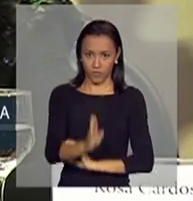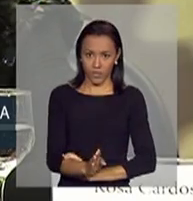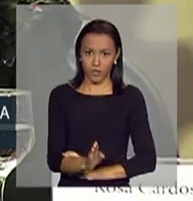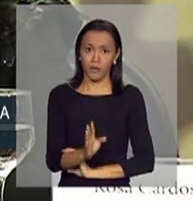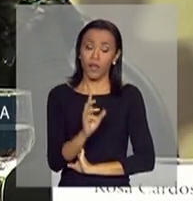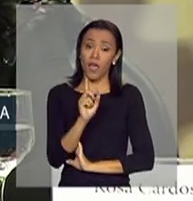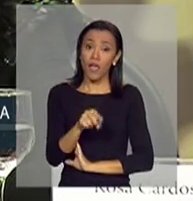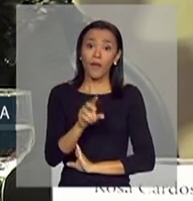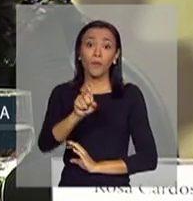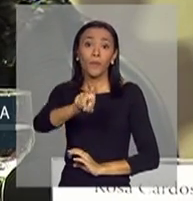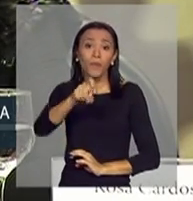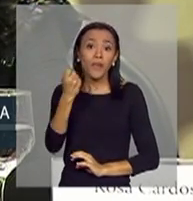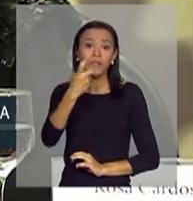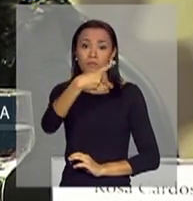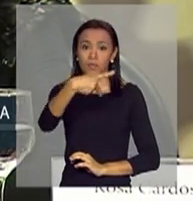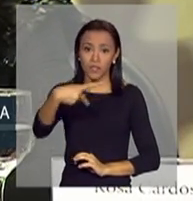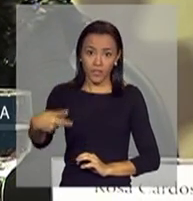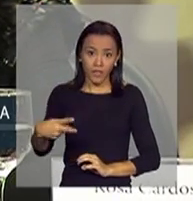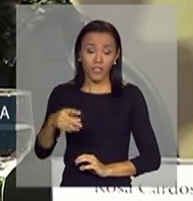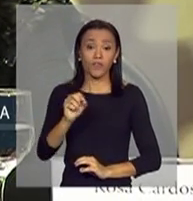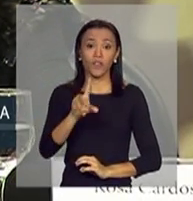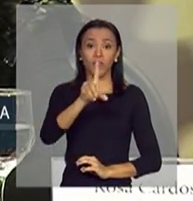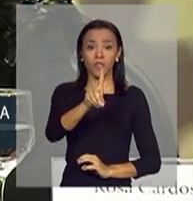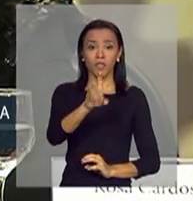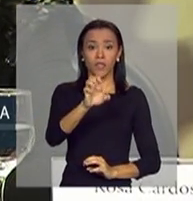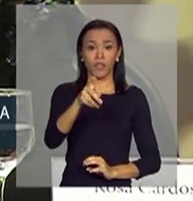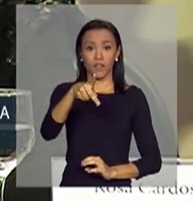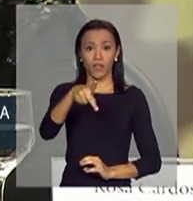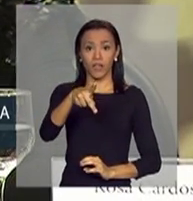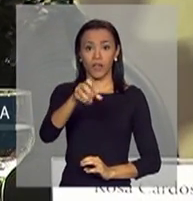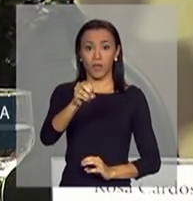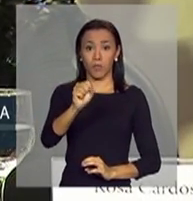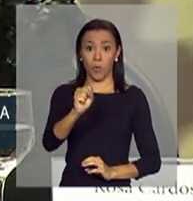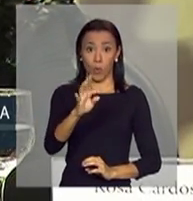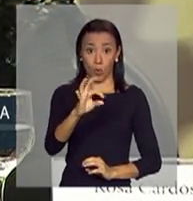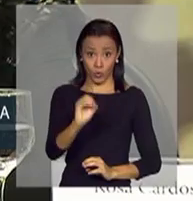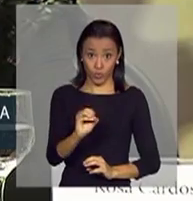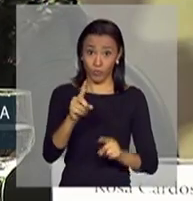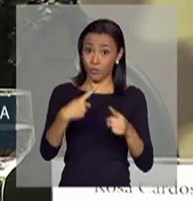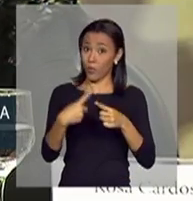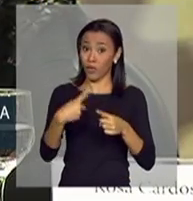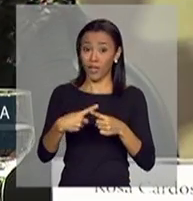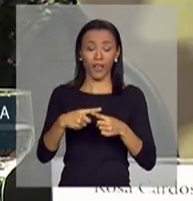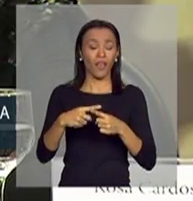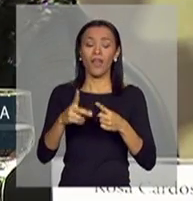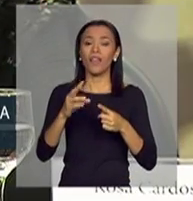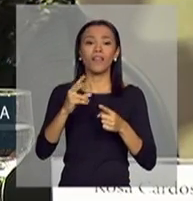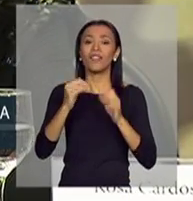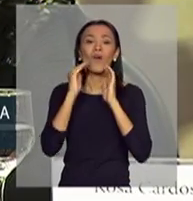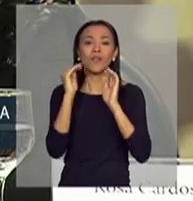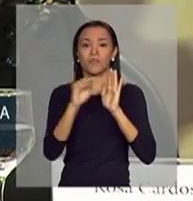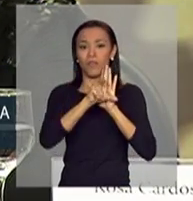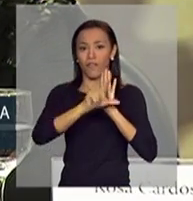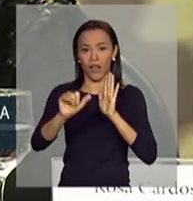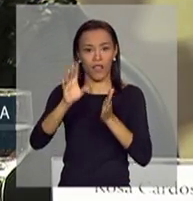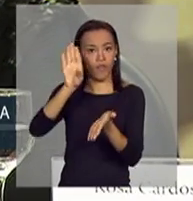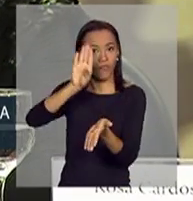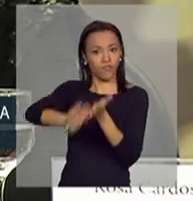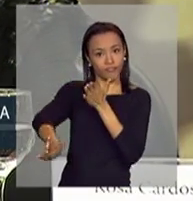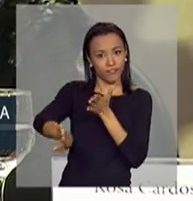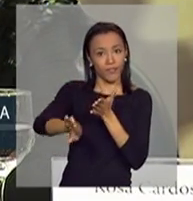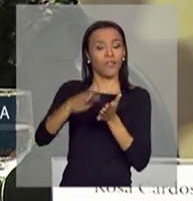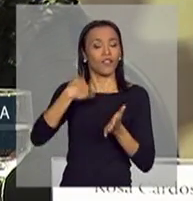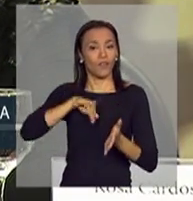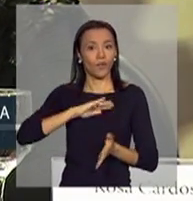um ex-presidente que foi deposto numa situação de legalidade, então vai ser uma decisão muito importante, nós estamos compreendendo isso